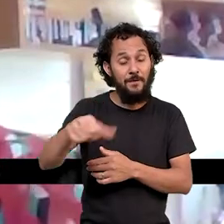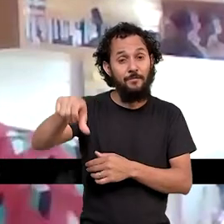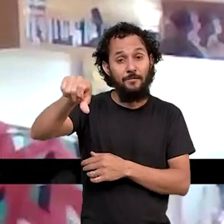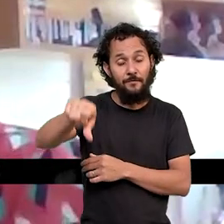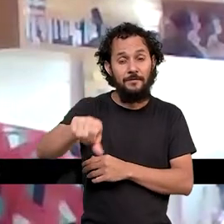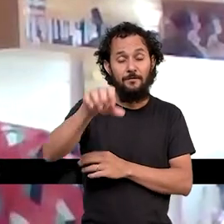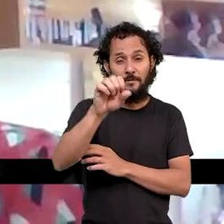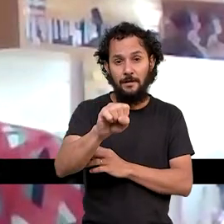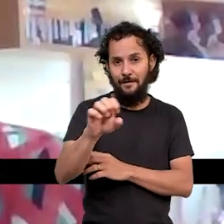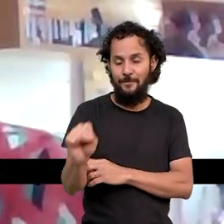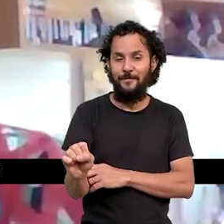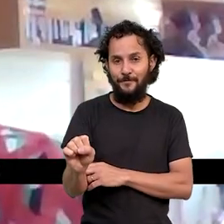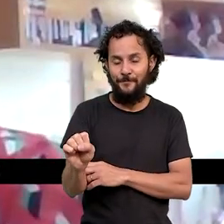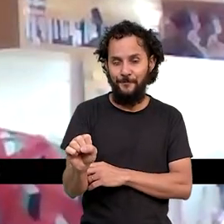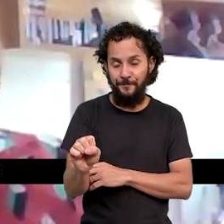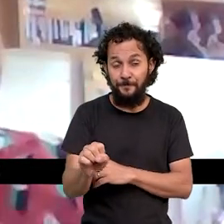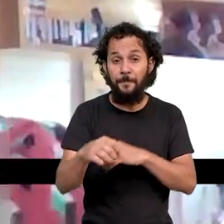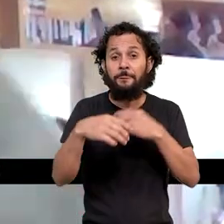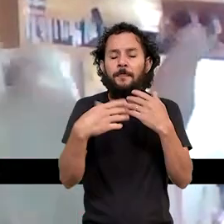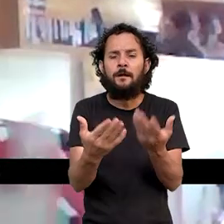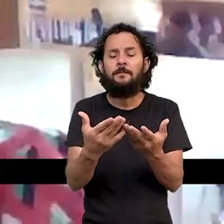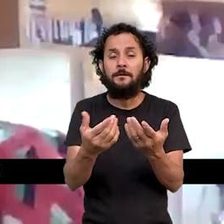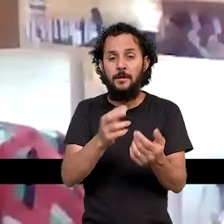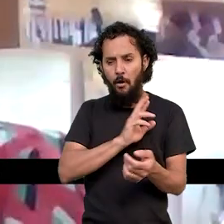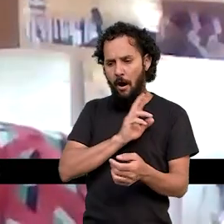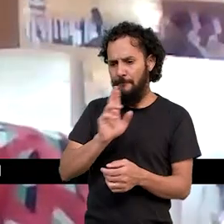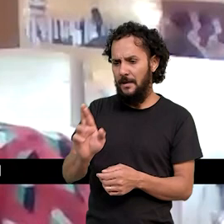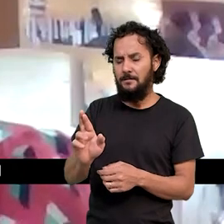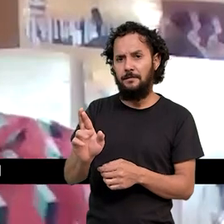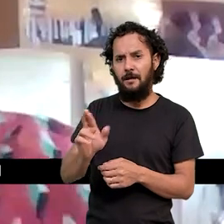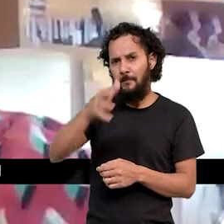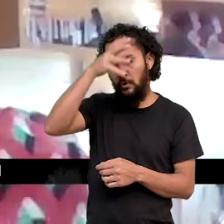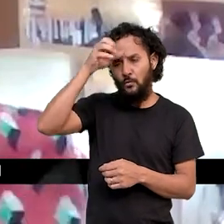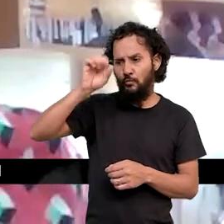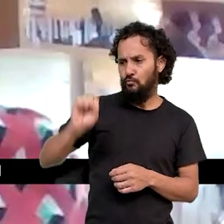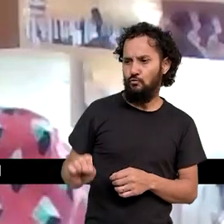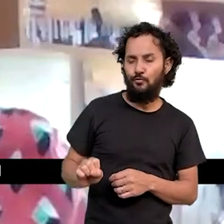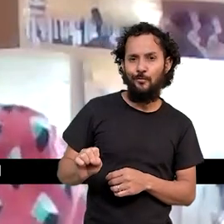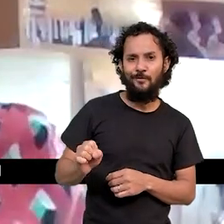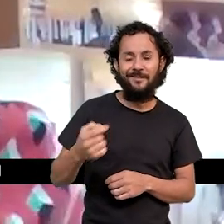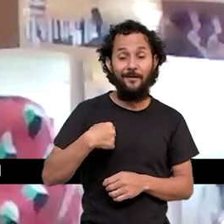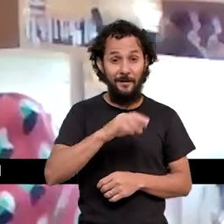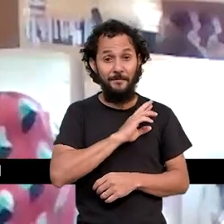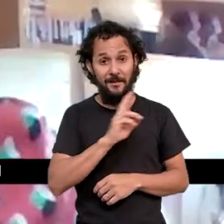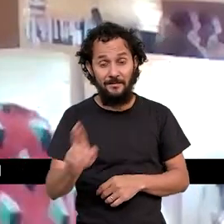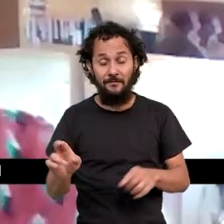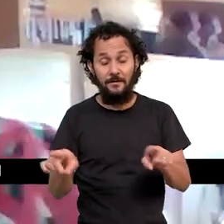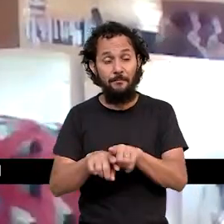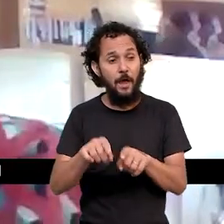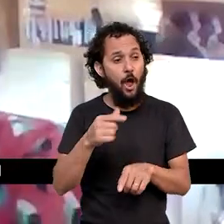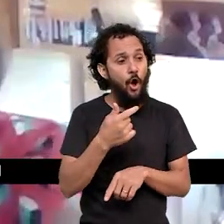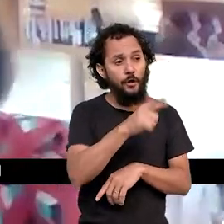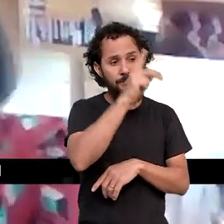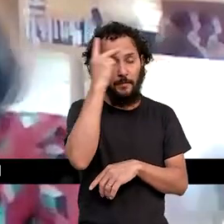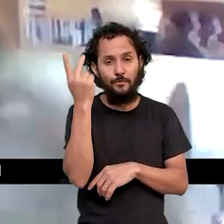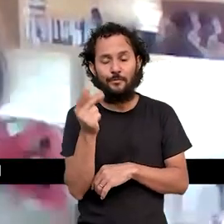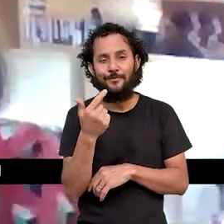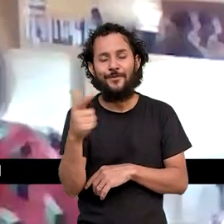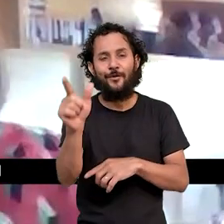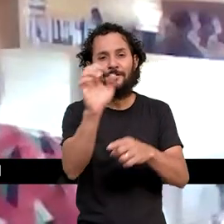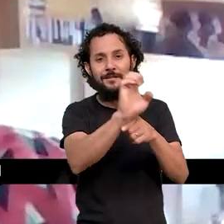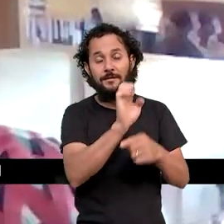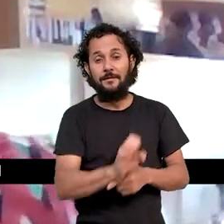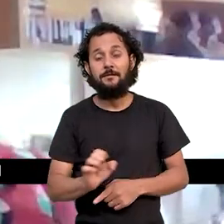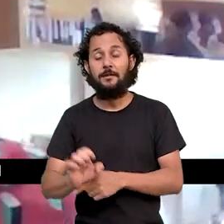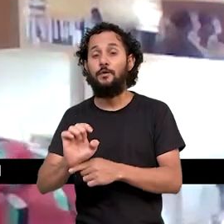em 1988. E como representante de Mato Grosso do Sul e representantes e outros representantes de